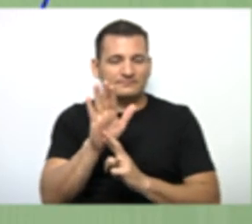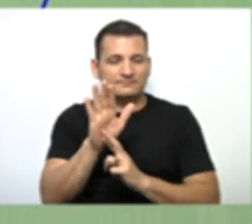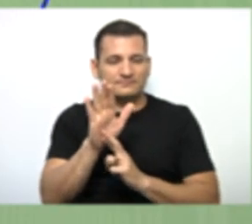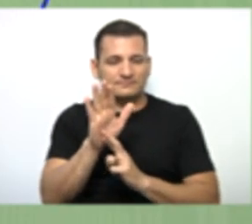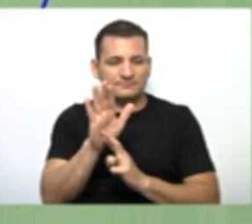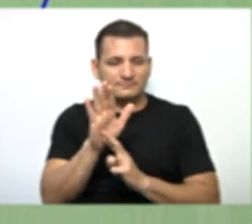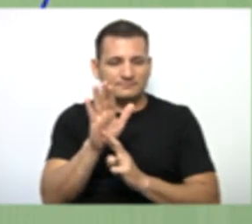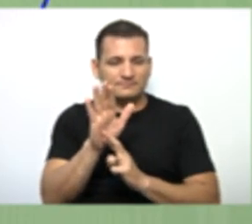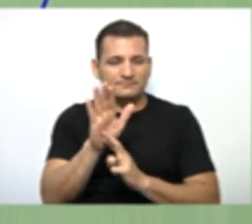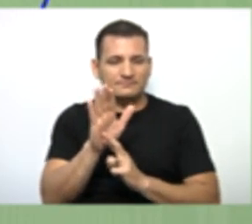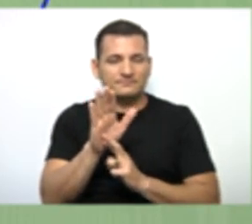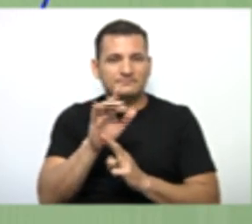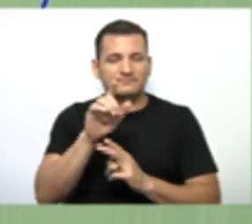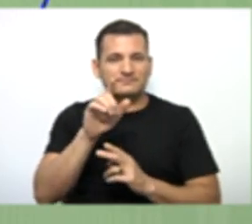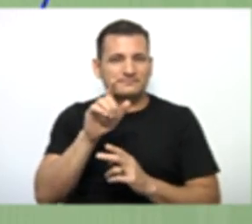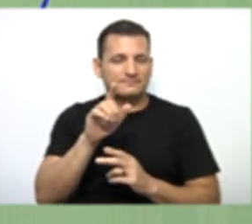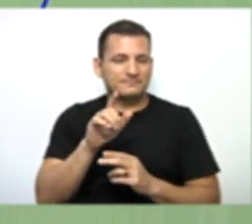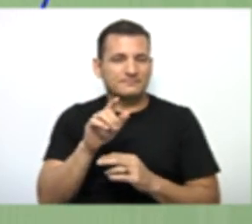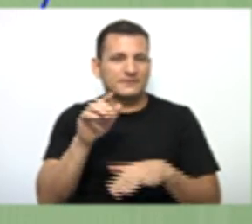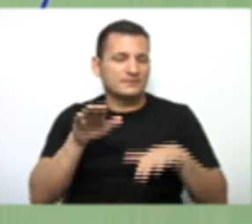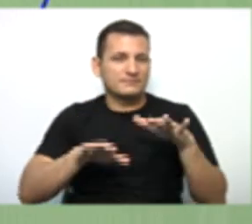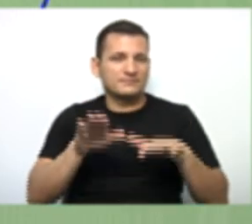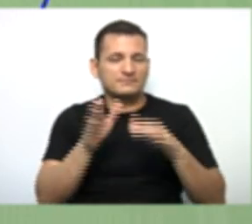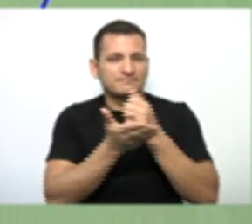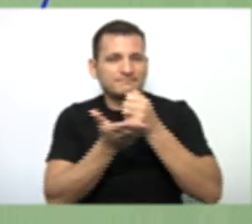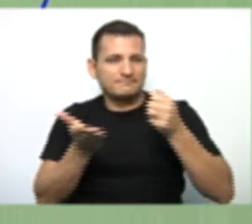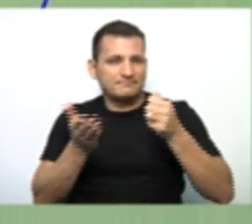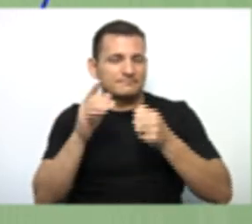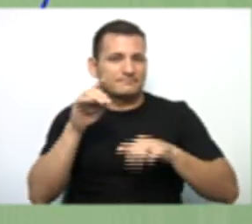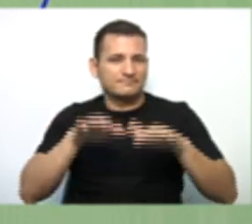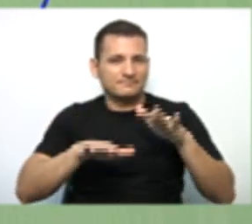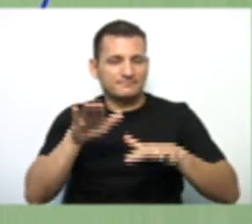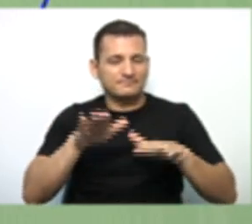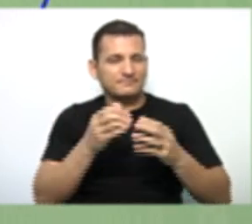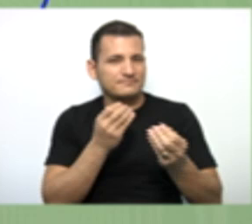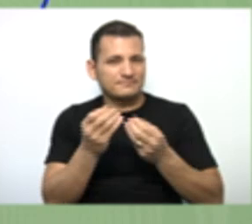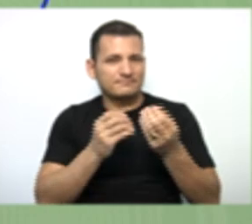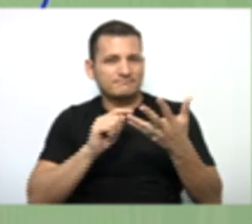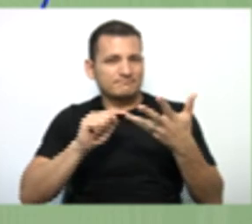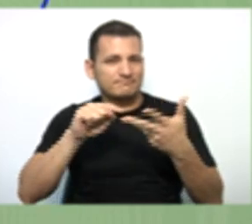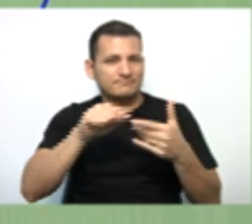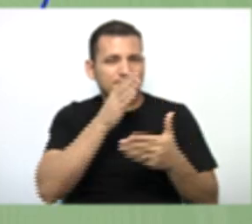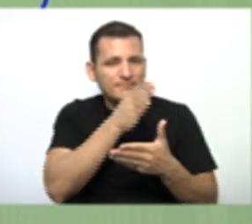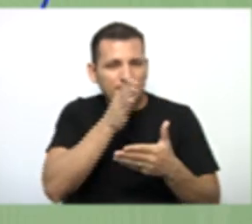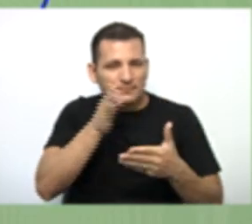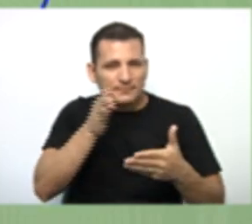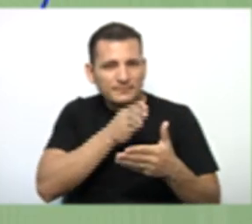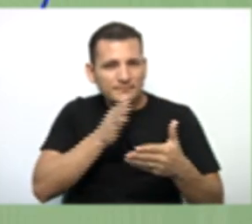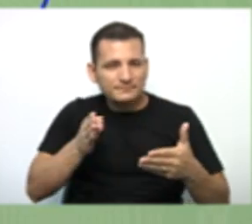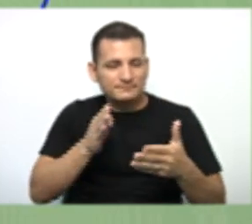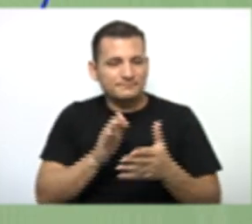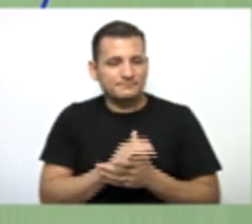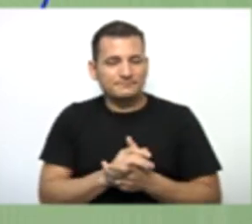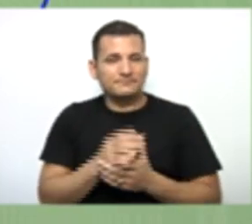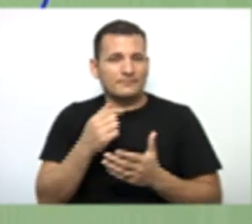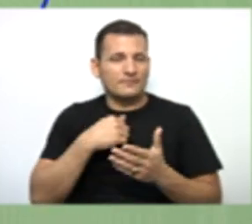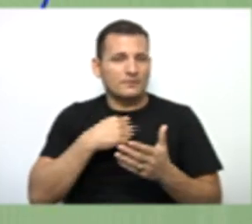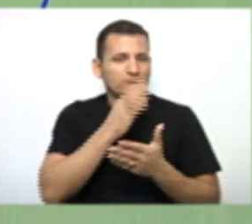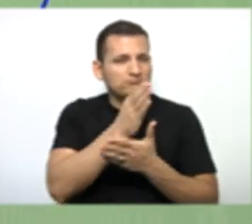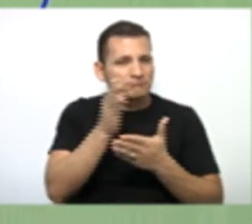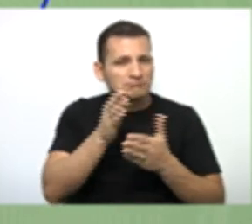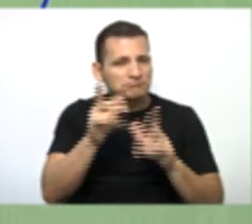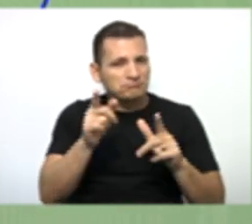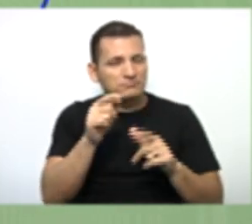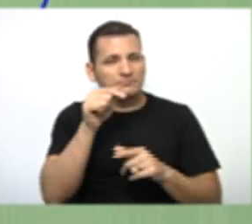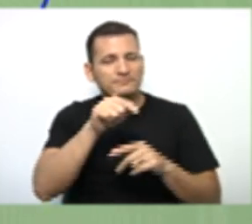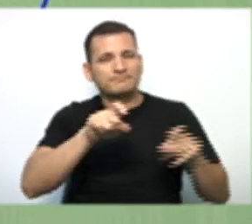vai entender, é de uma maneira, é dependendo da nossa base, da maneira de como a gente conta. Então, eu conto de uma maneira, o